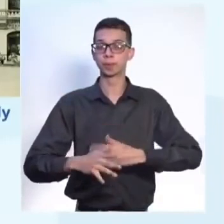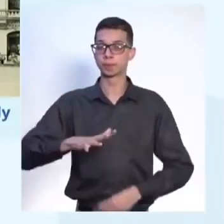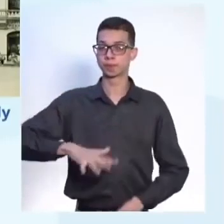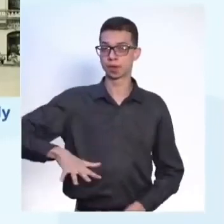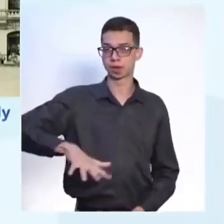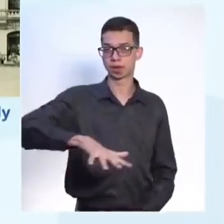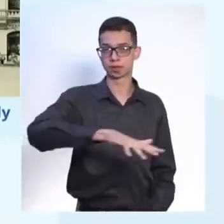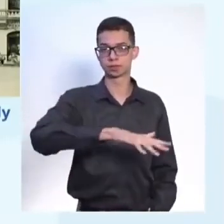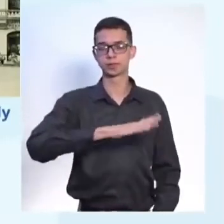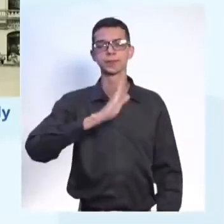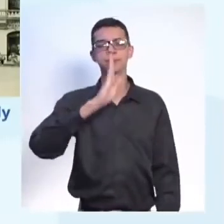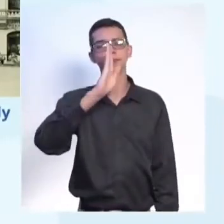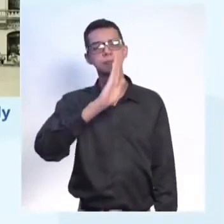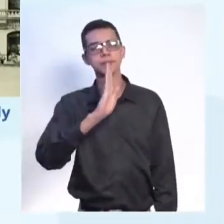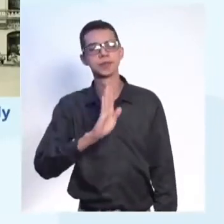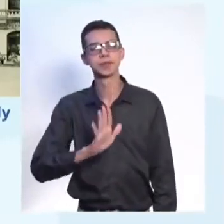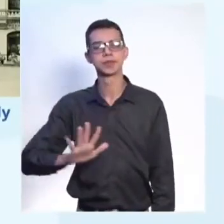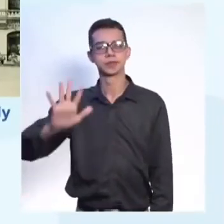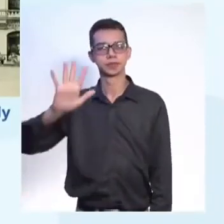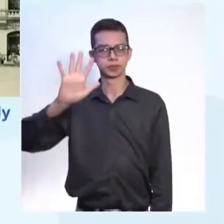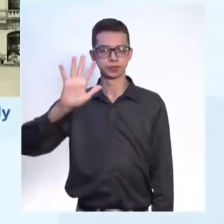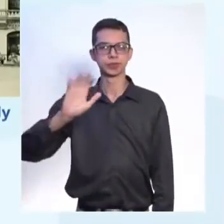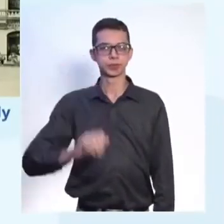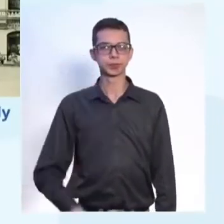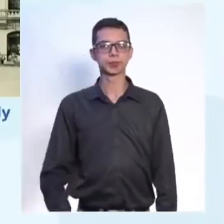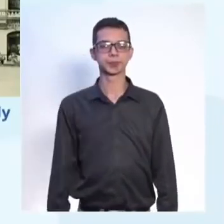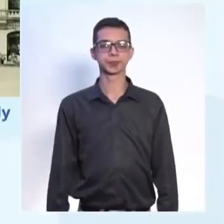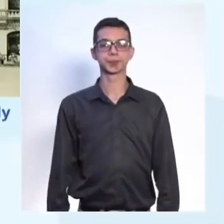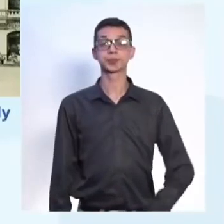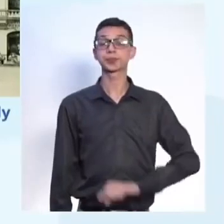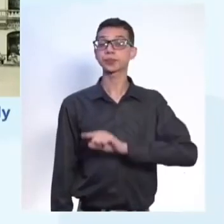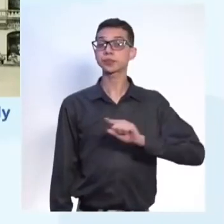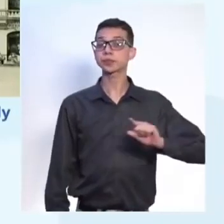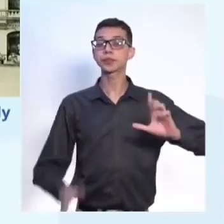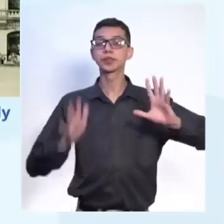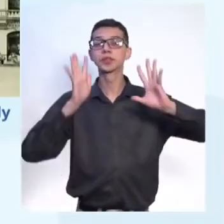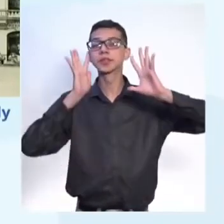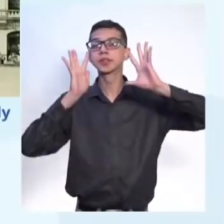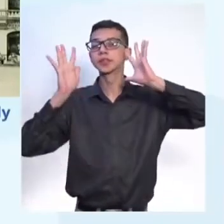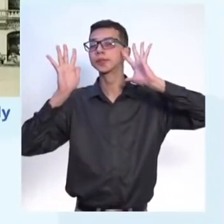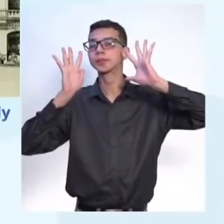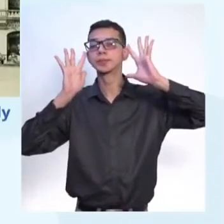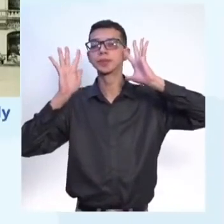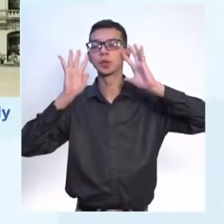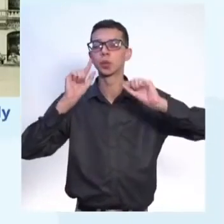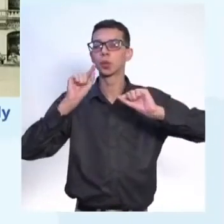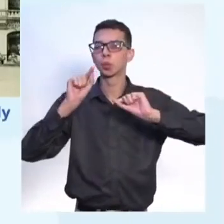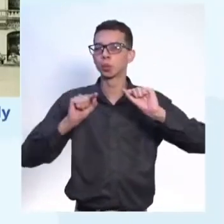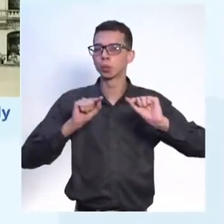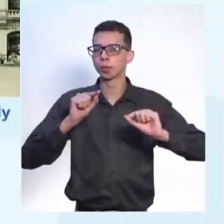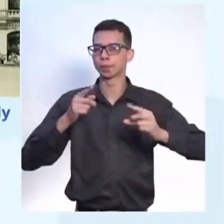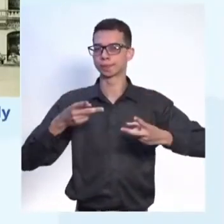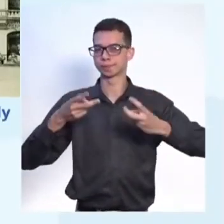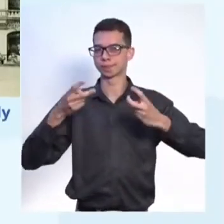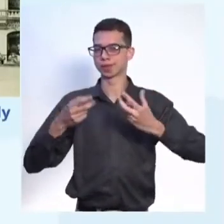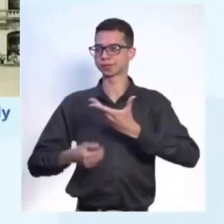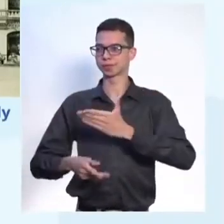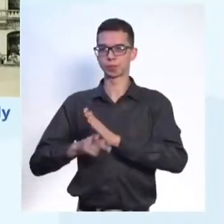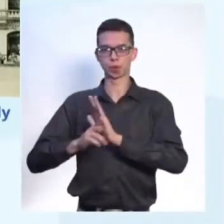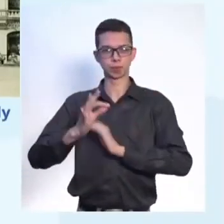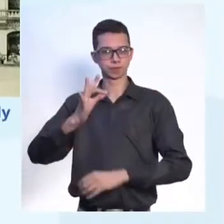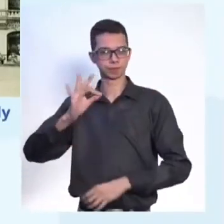no Brasil. Nós vamos ter uma ideia aí, um ideário, né, francês, né,